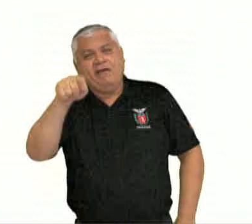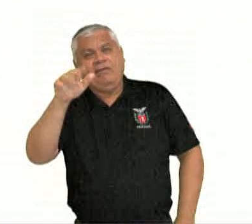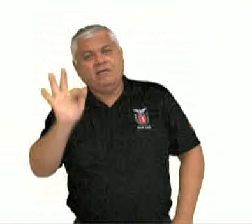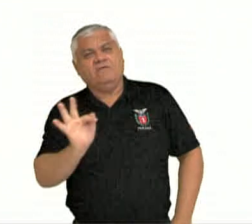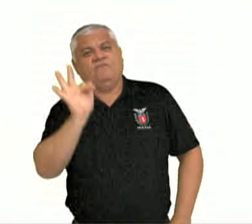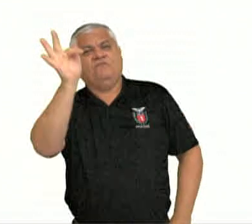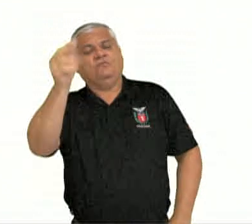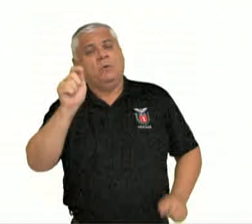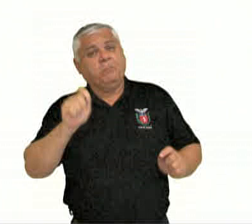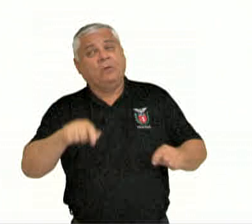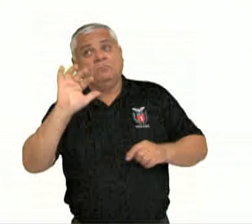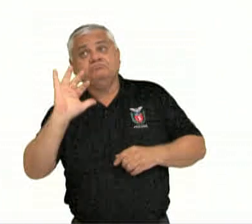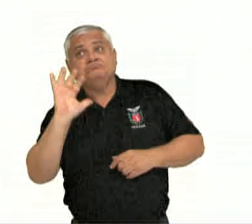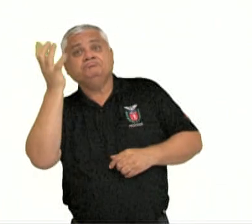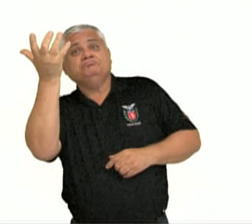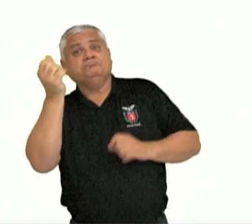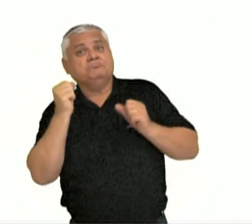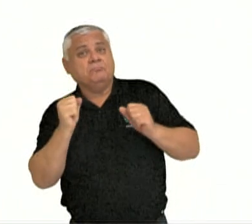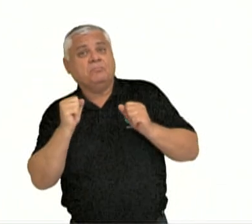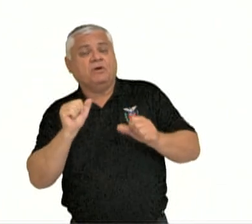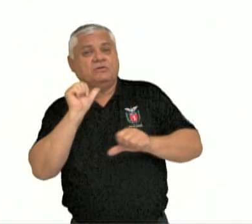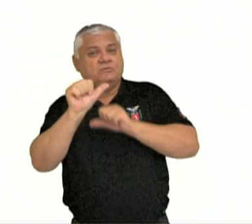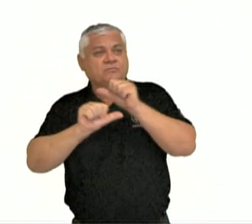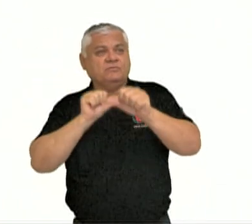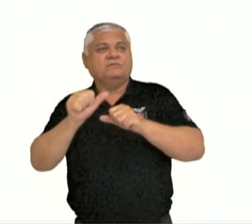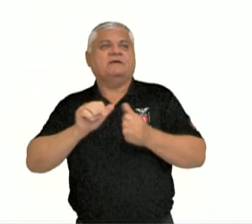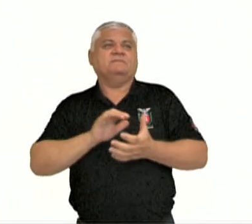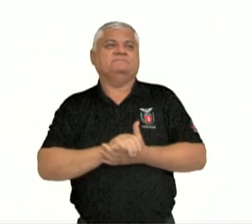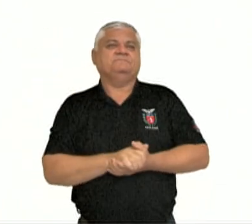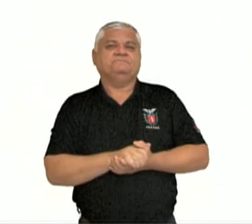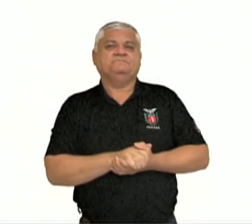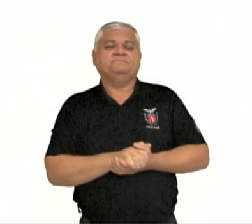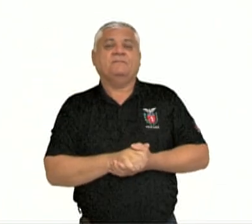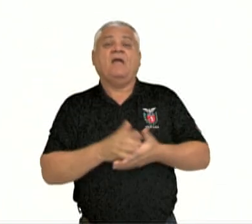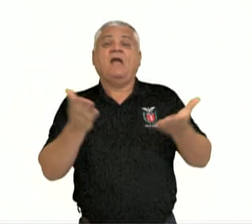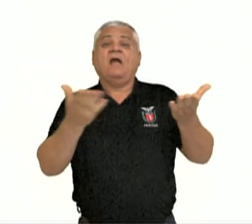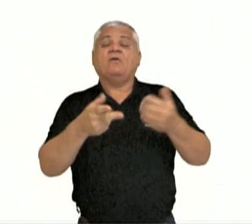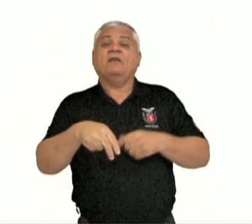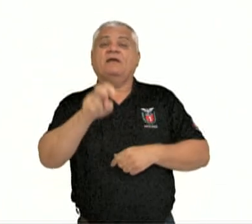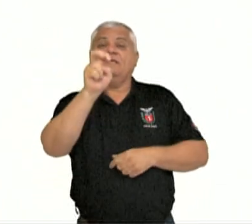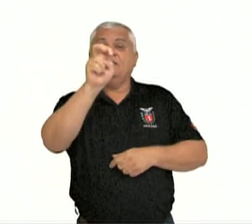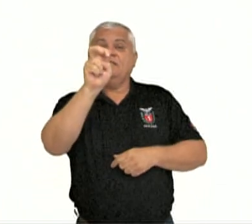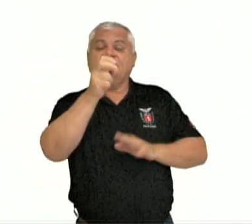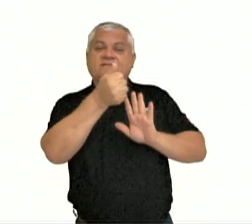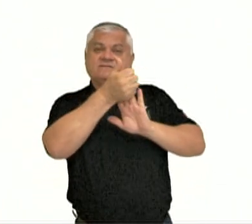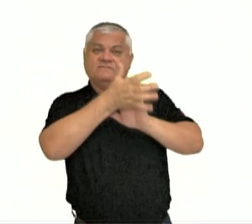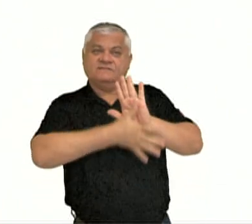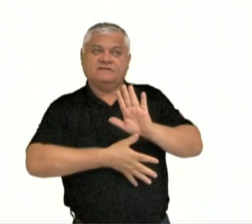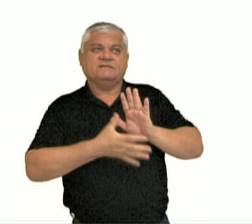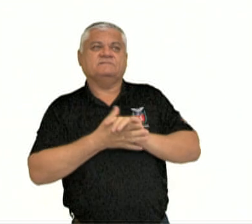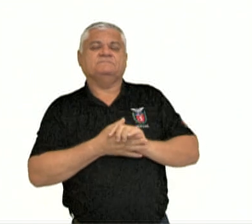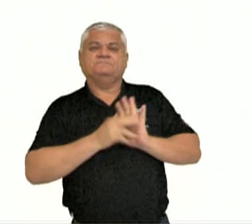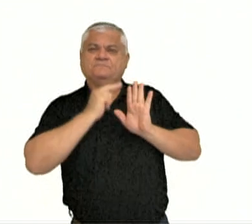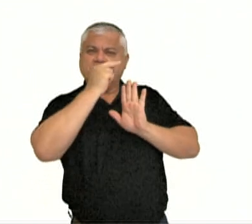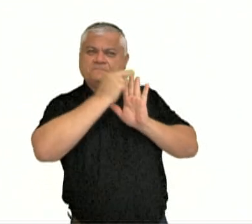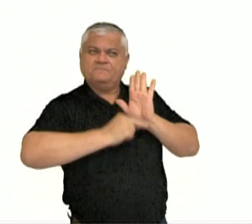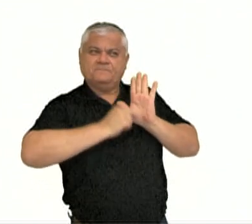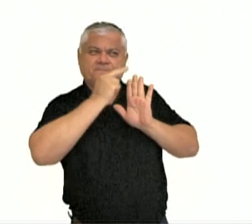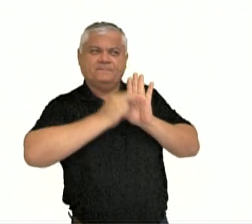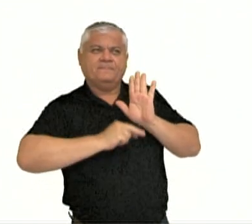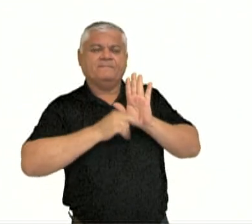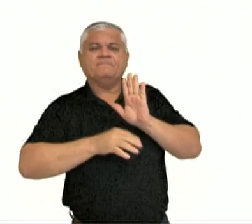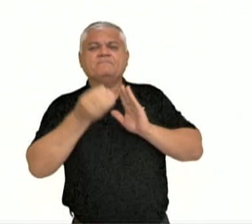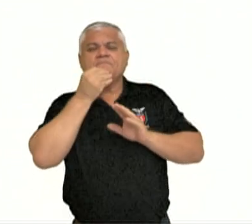como pode acontecer, como pode ser esse novo ensino no futuro. Vamos para a quinta atividade. Releia.